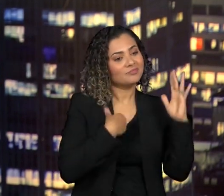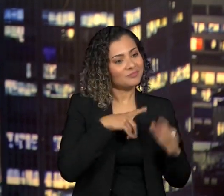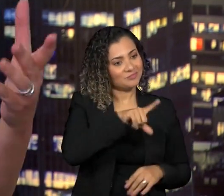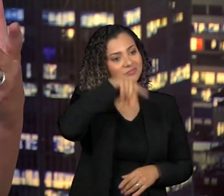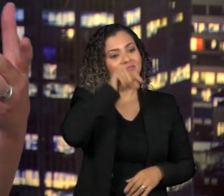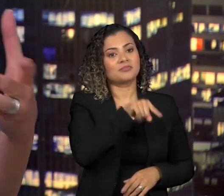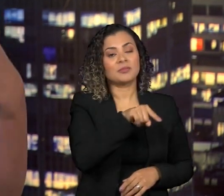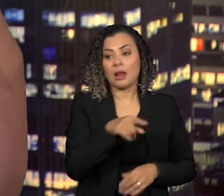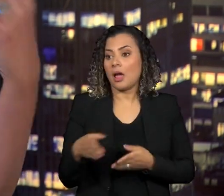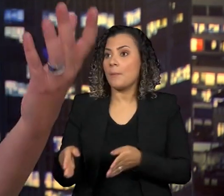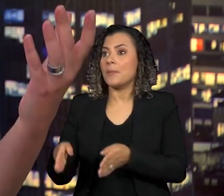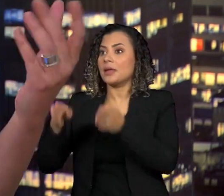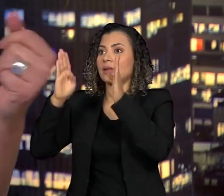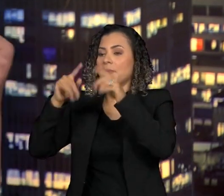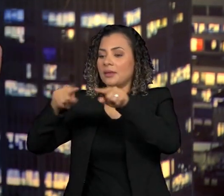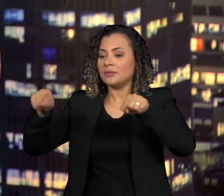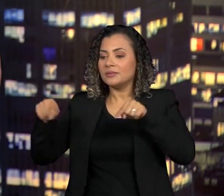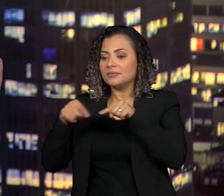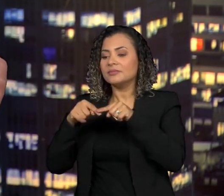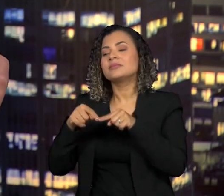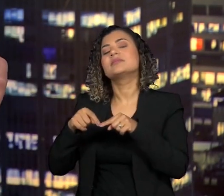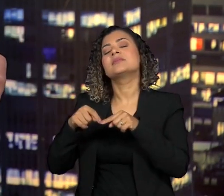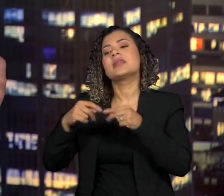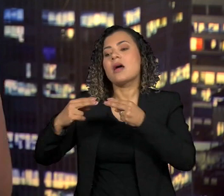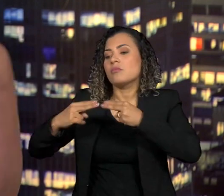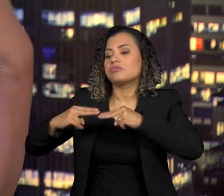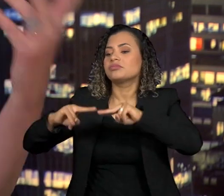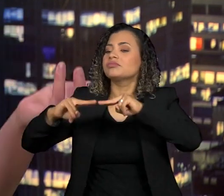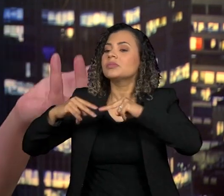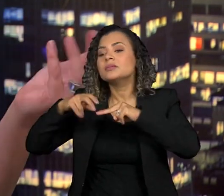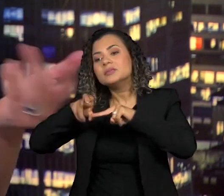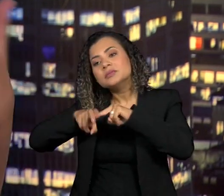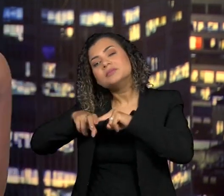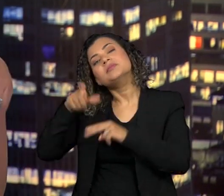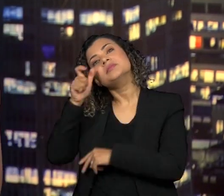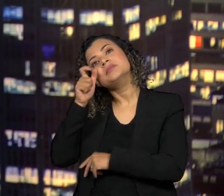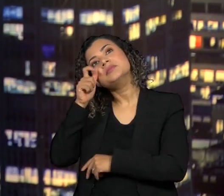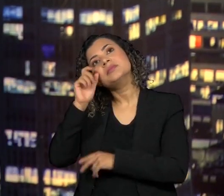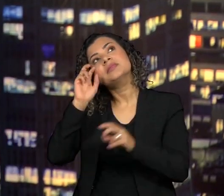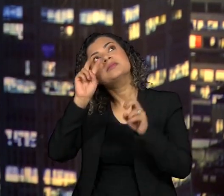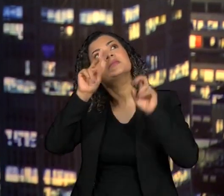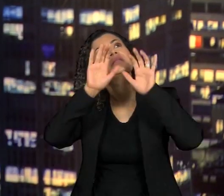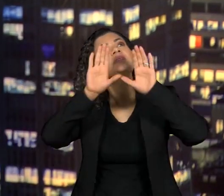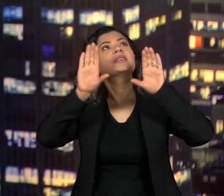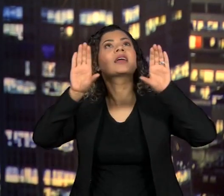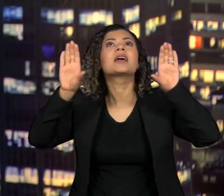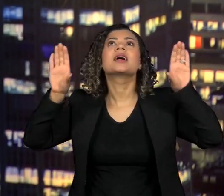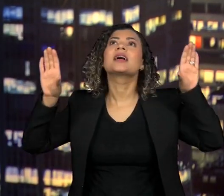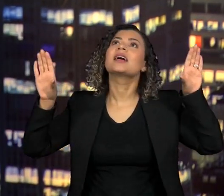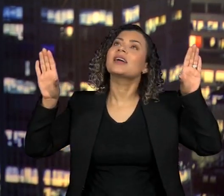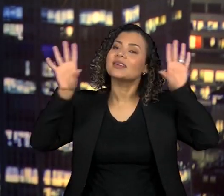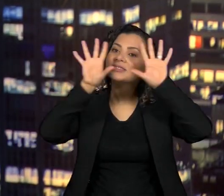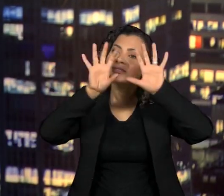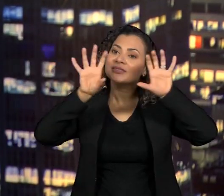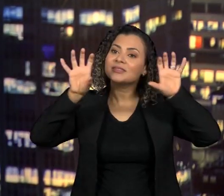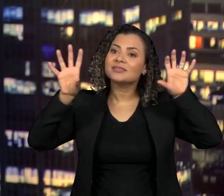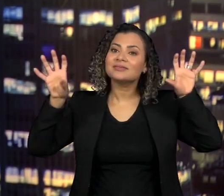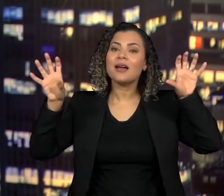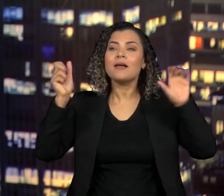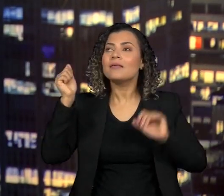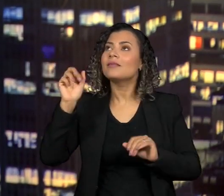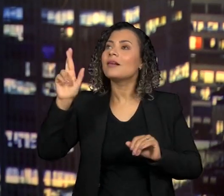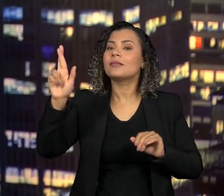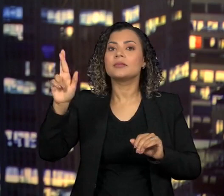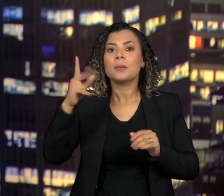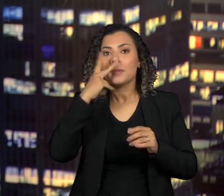um apartamento até com uma varanda para poder olhar o céu, deixar o ar entrar. Quer dizer, parece que estamos